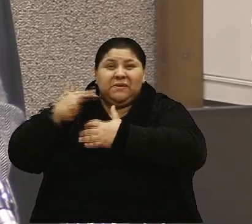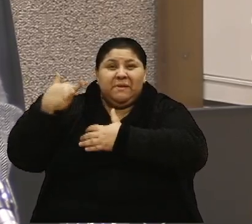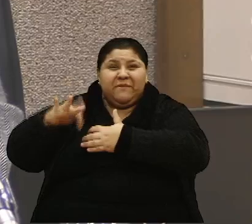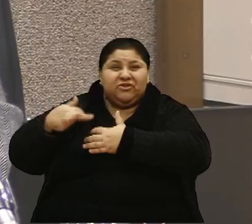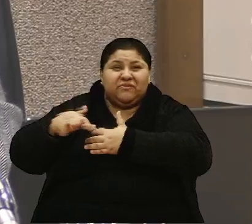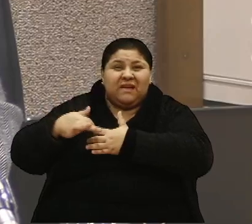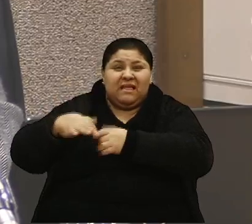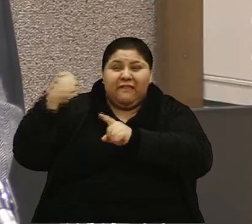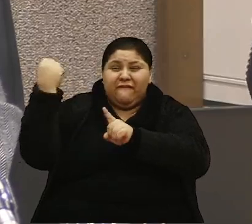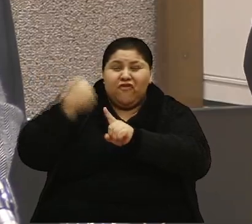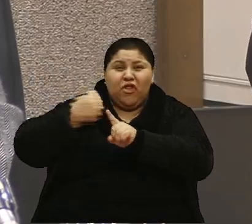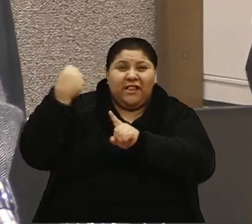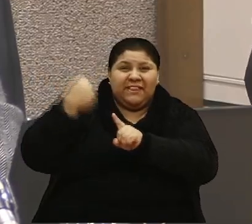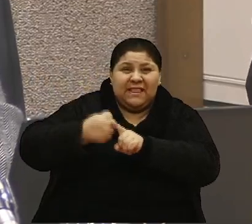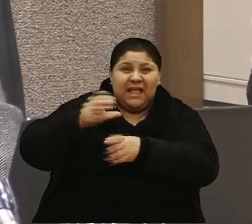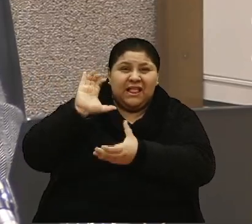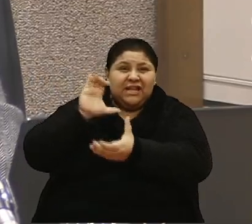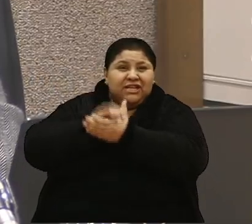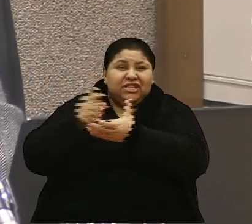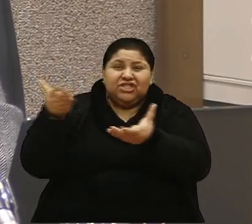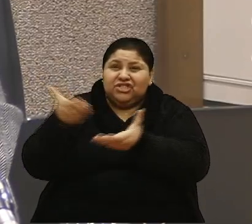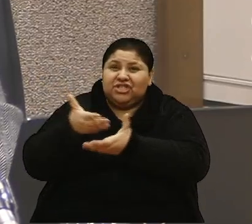marido, já apanhava